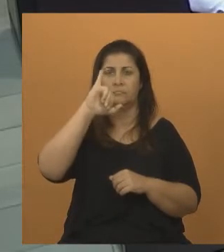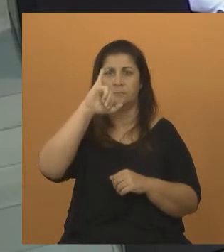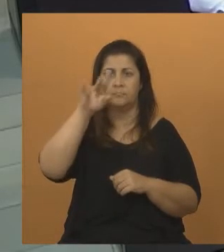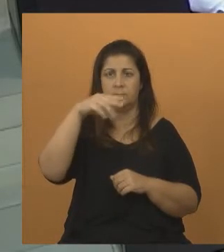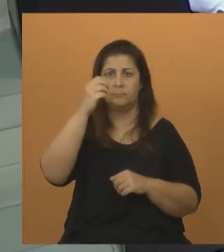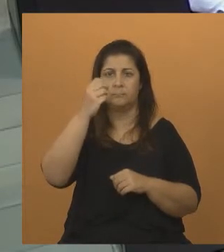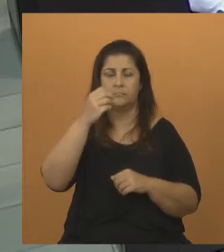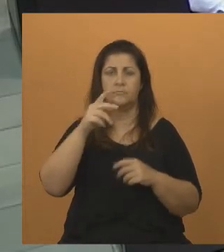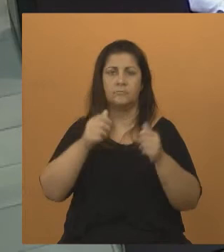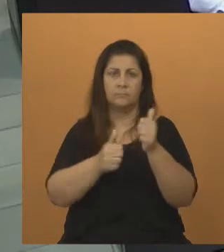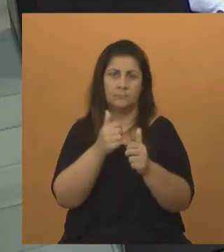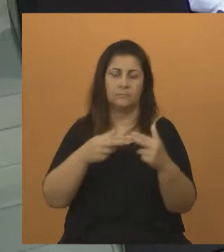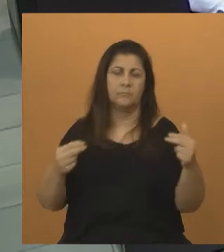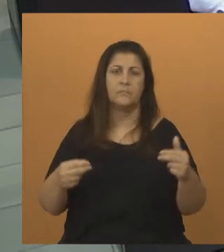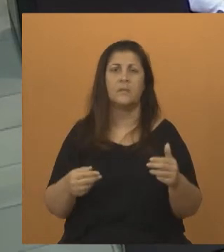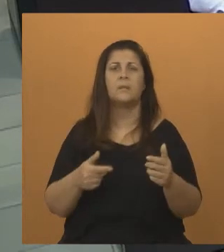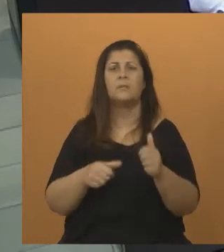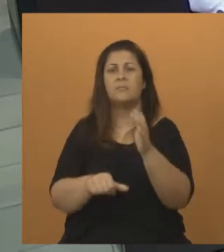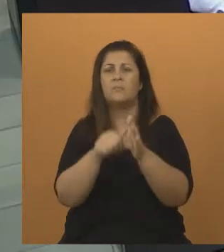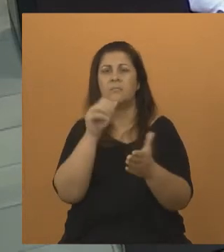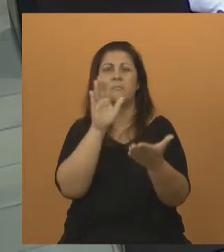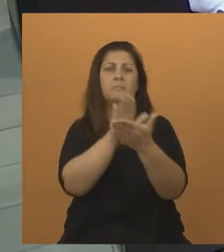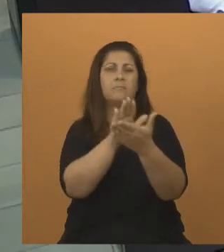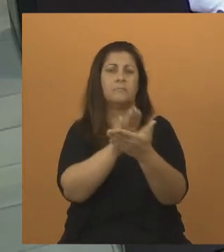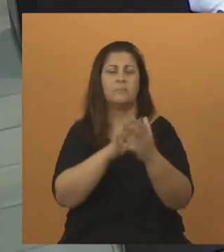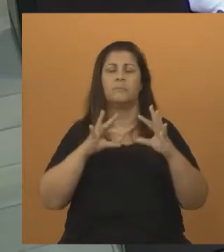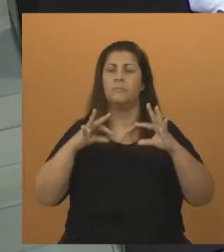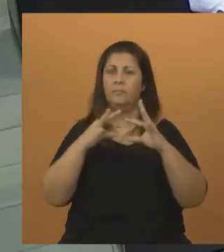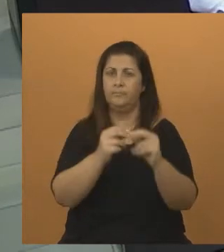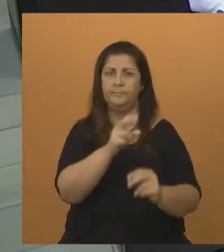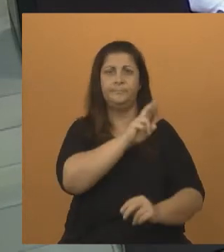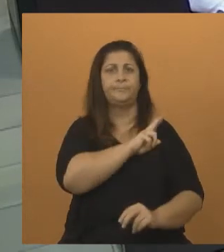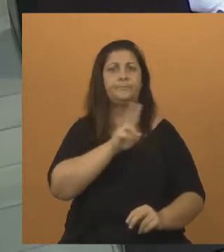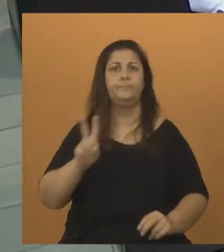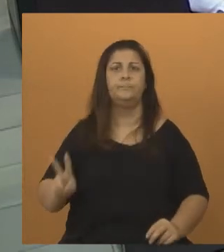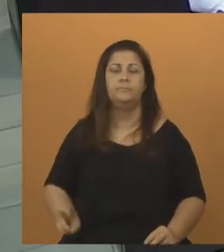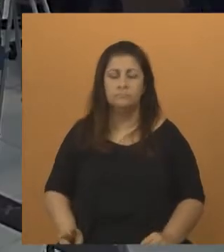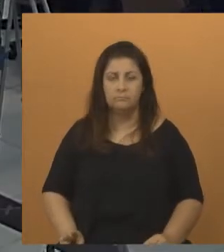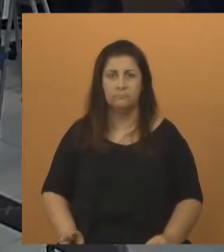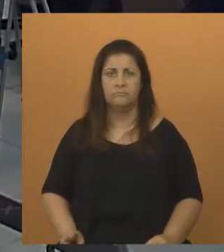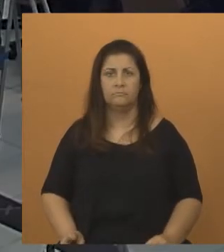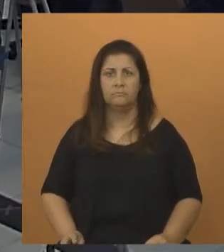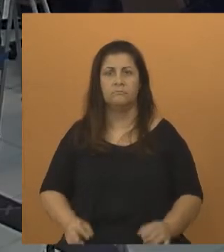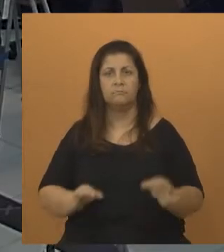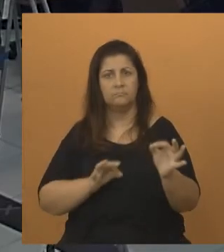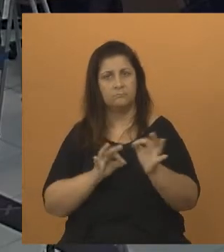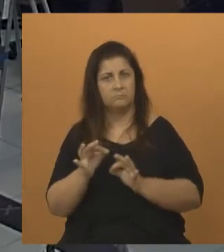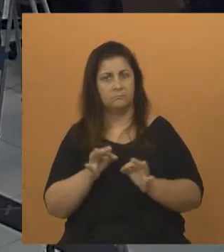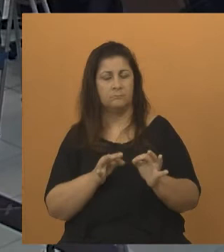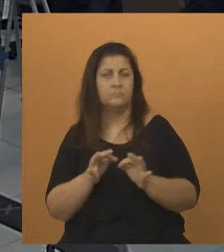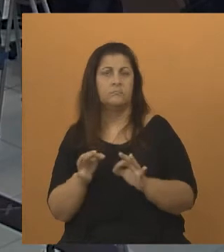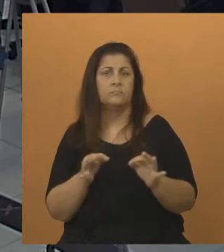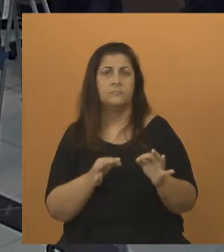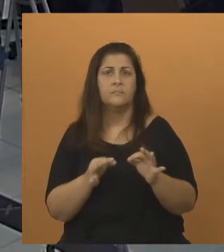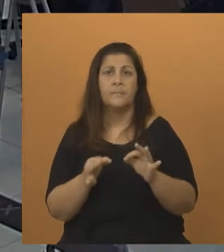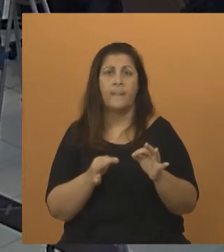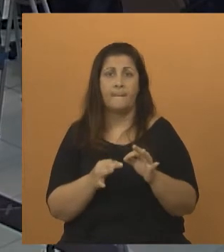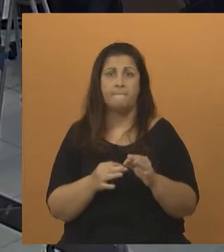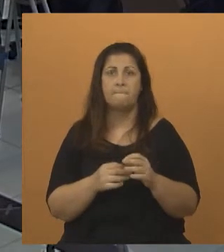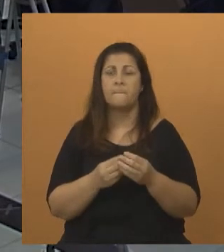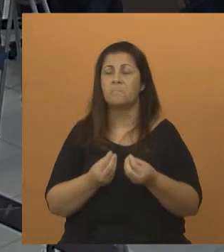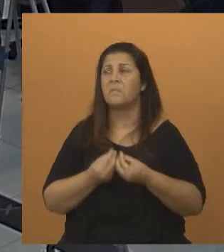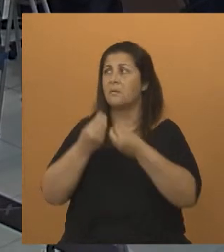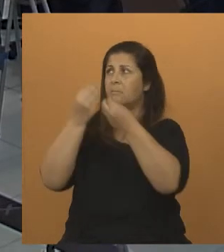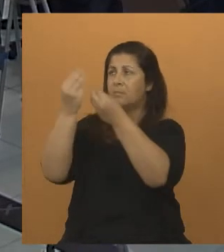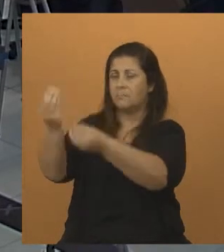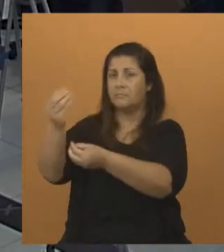quero, primeiramente, dar os parabéns a todos os vereadores que fizeram essa indicação ao prefeito